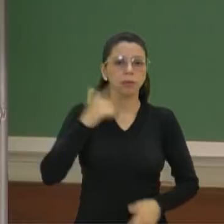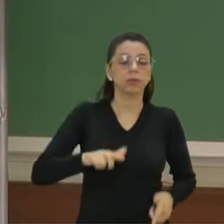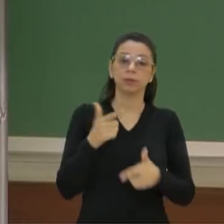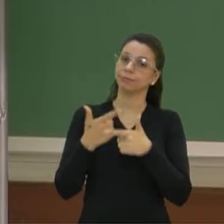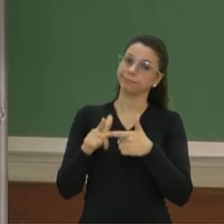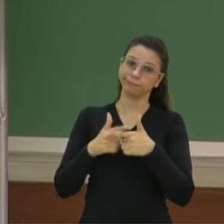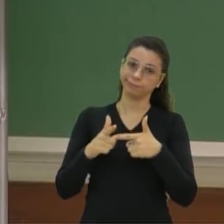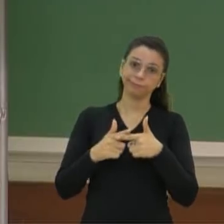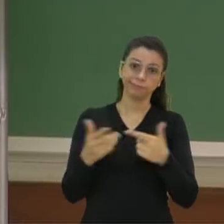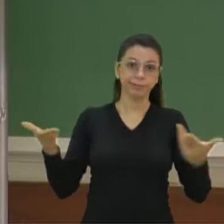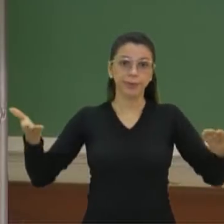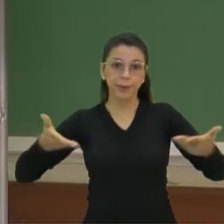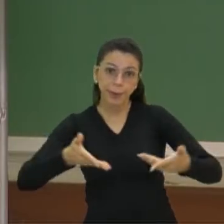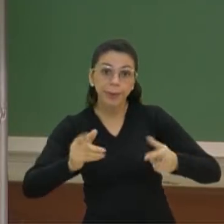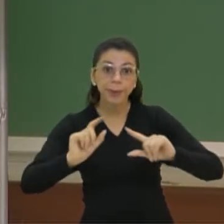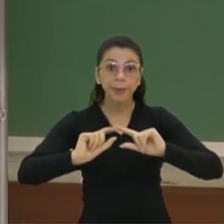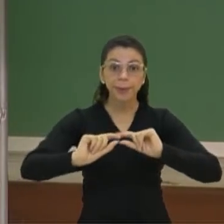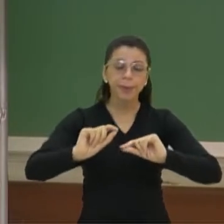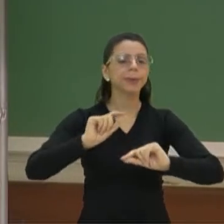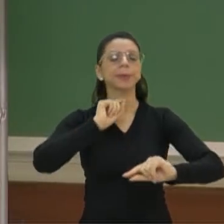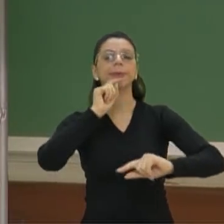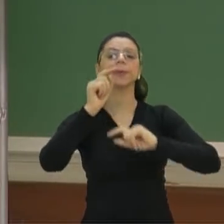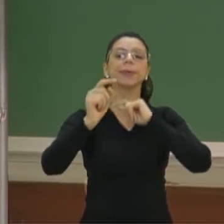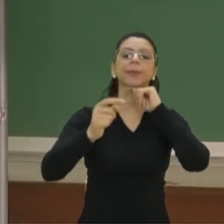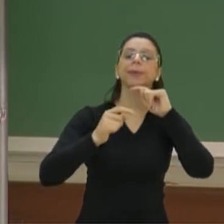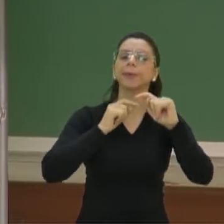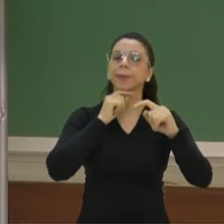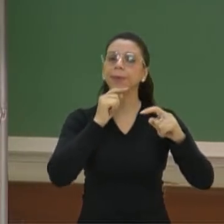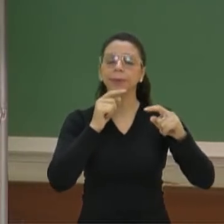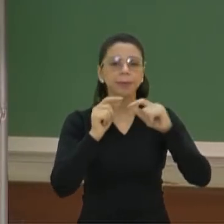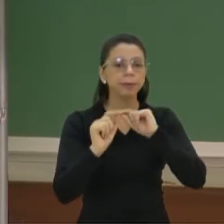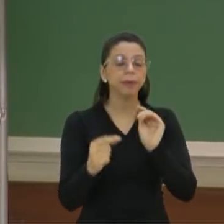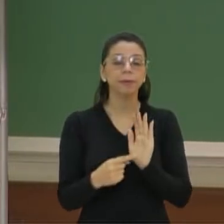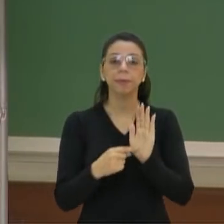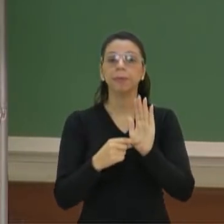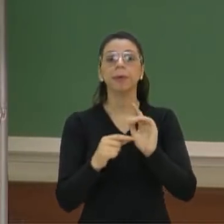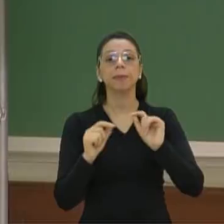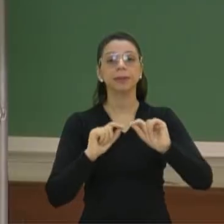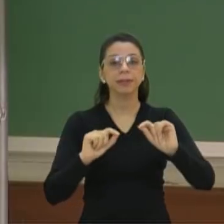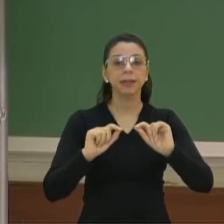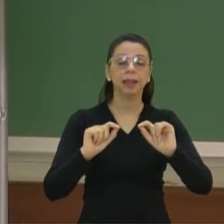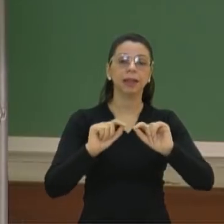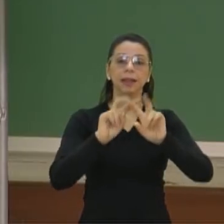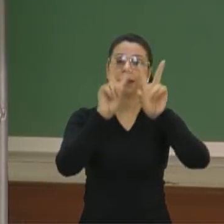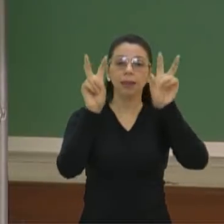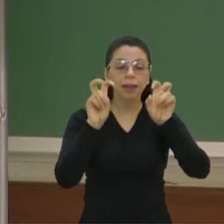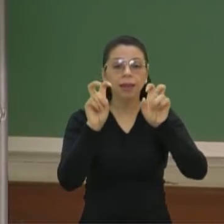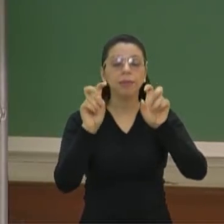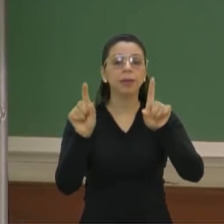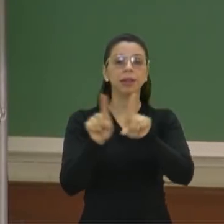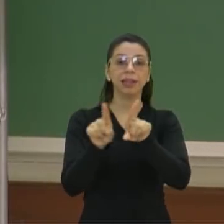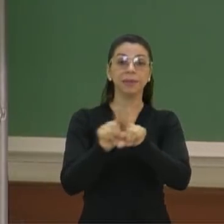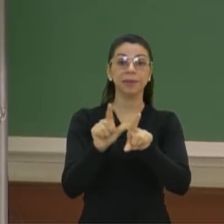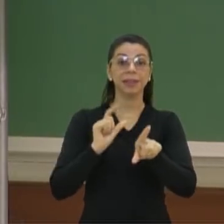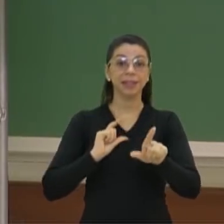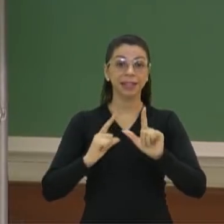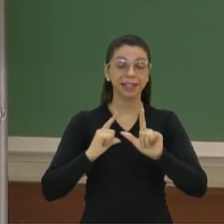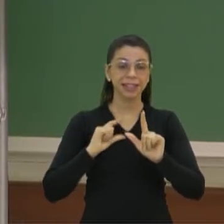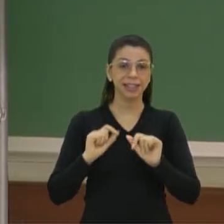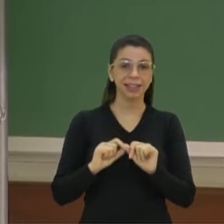problema. Hoje a gente vai tirar dúvidas, vamos aprender coisas novas. Vocês sabiam o que a gente tem hoje na nossa aula